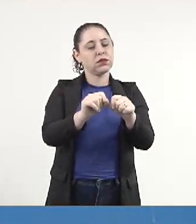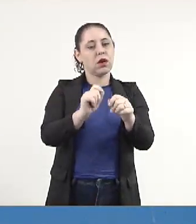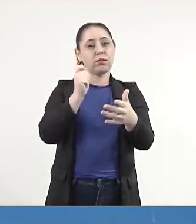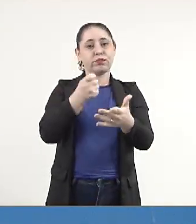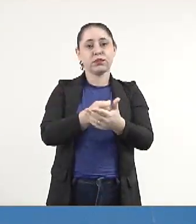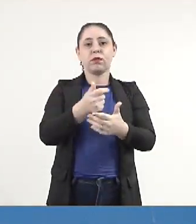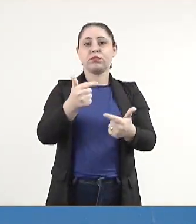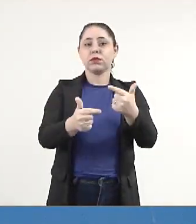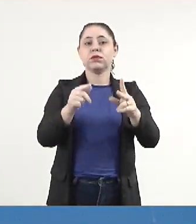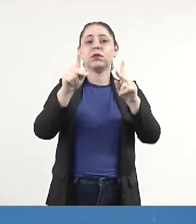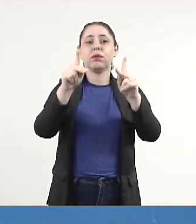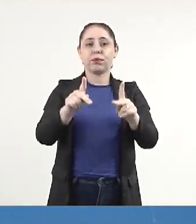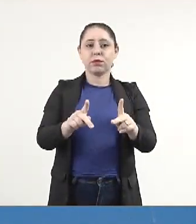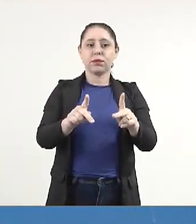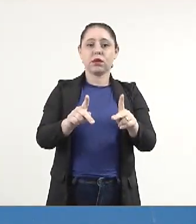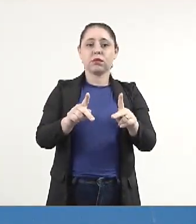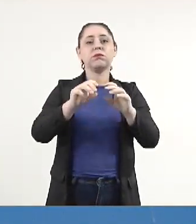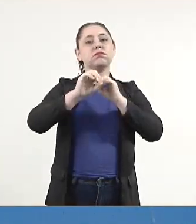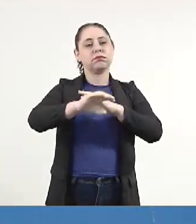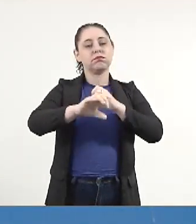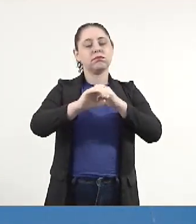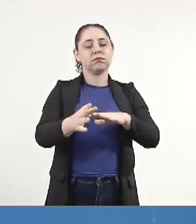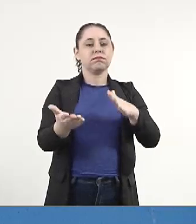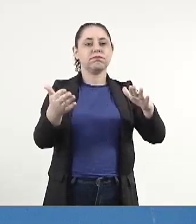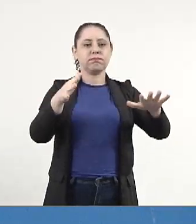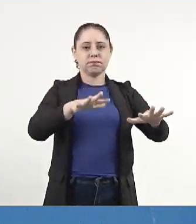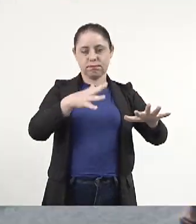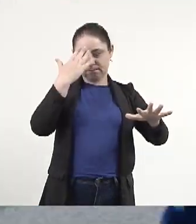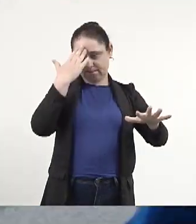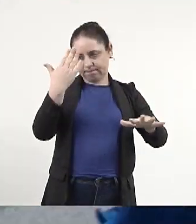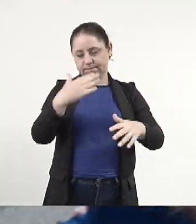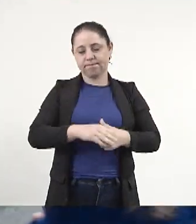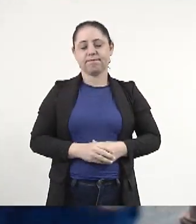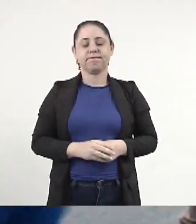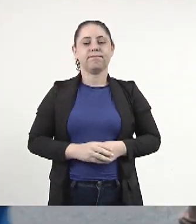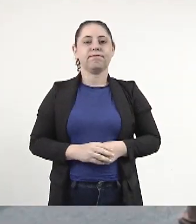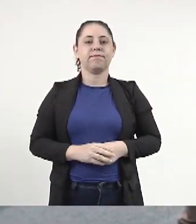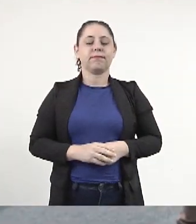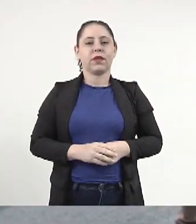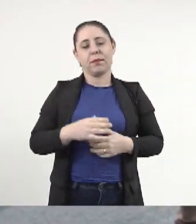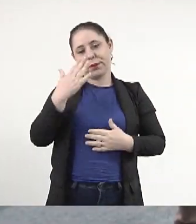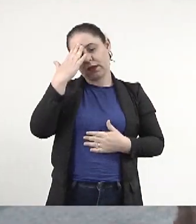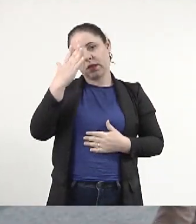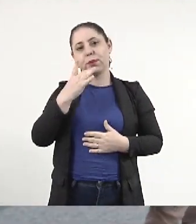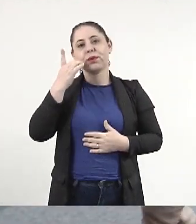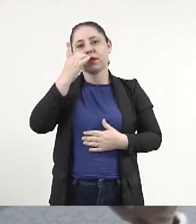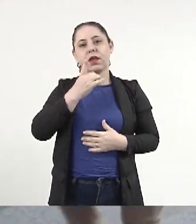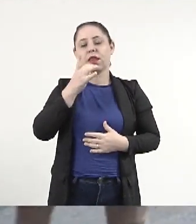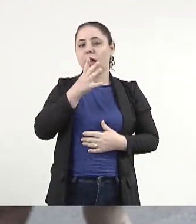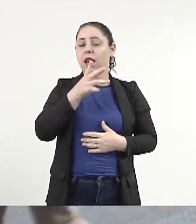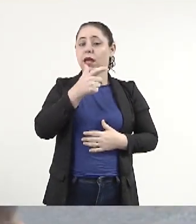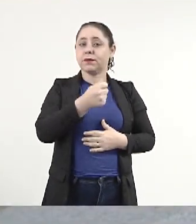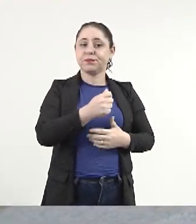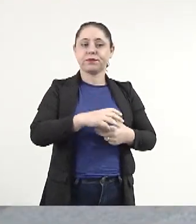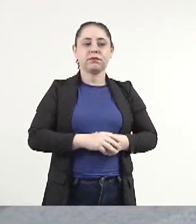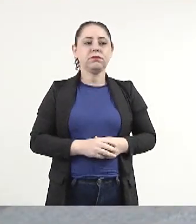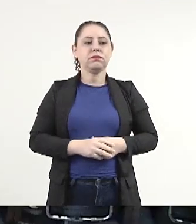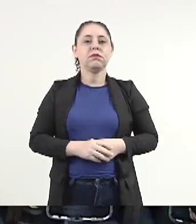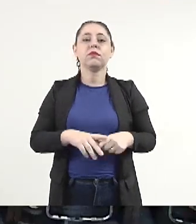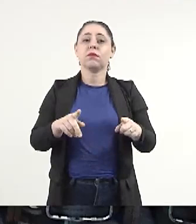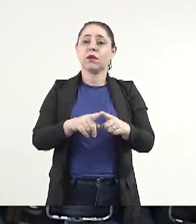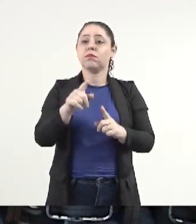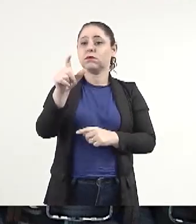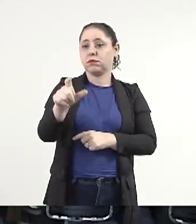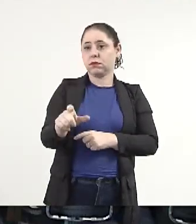a sua política pública de educação inclusiva. Obrigada. Muito obrigado, deputada Lia. Inclusive,